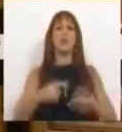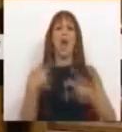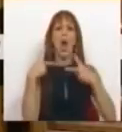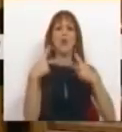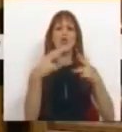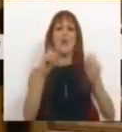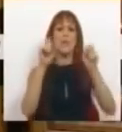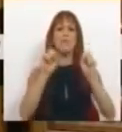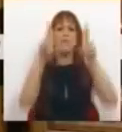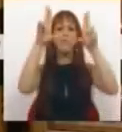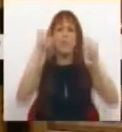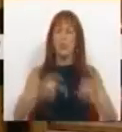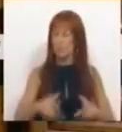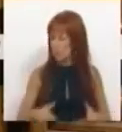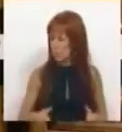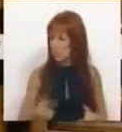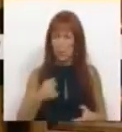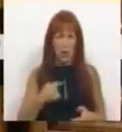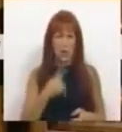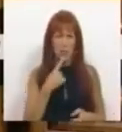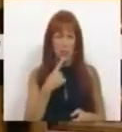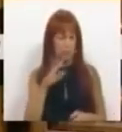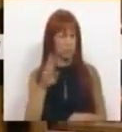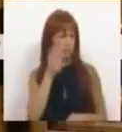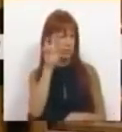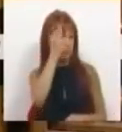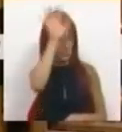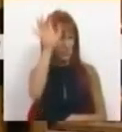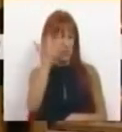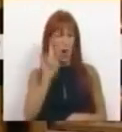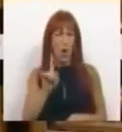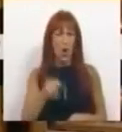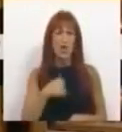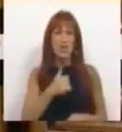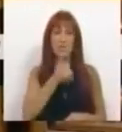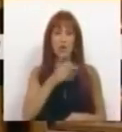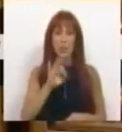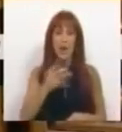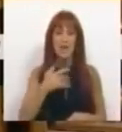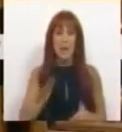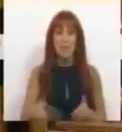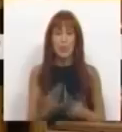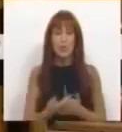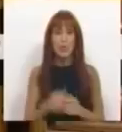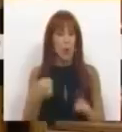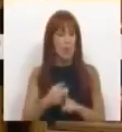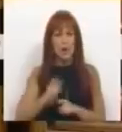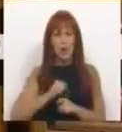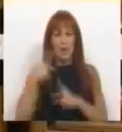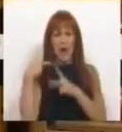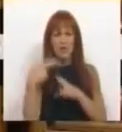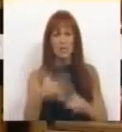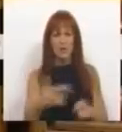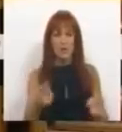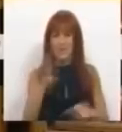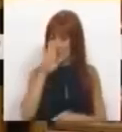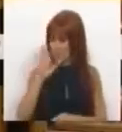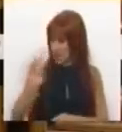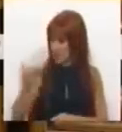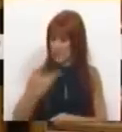austeridade pura. E nós estamos com muita expectativa de saber quais são as medidas que o PSD propõe para combater a austeridade.